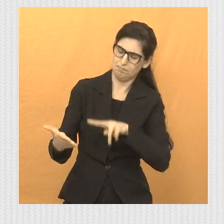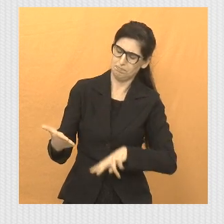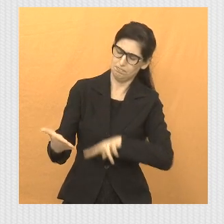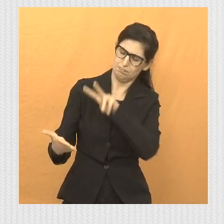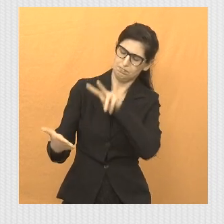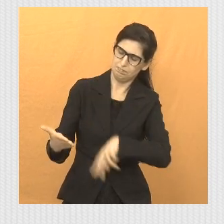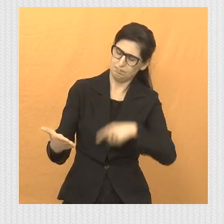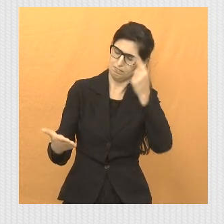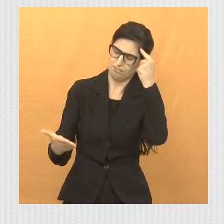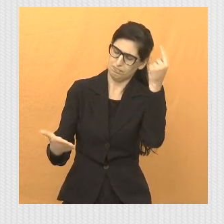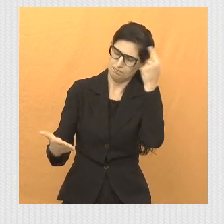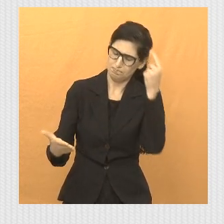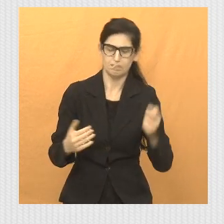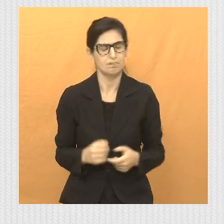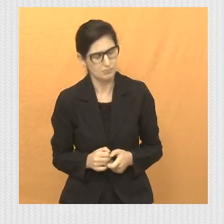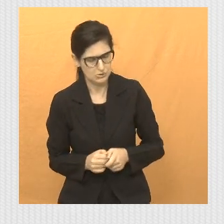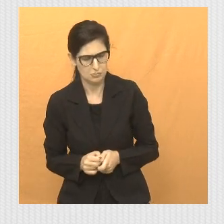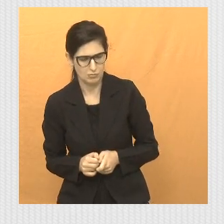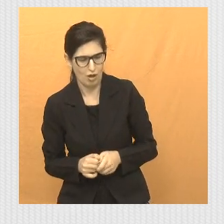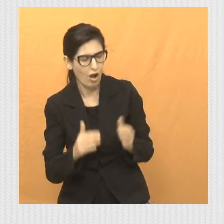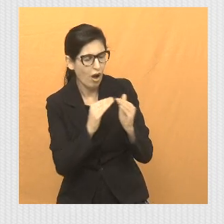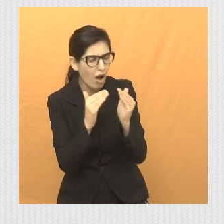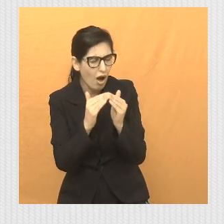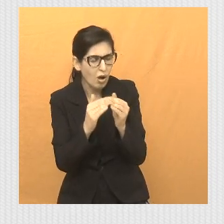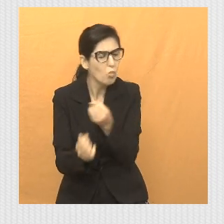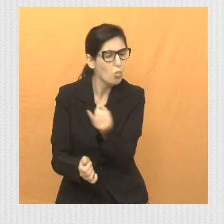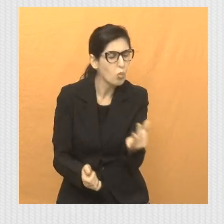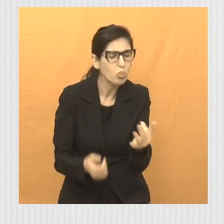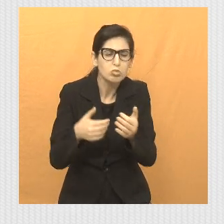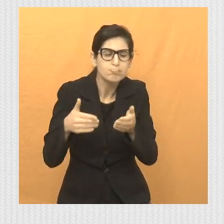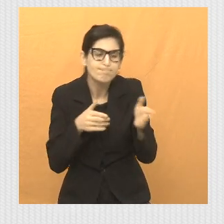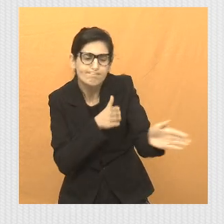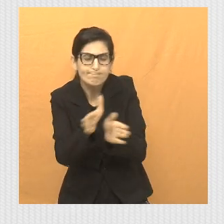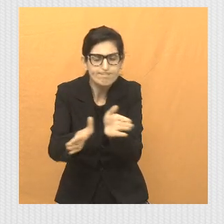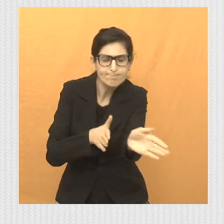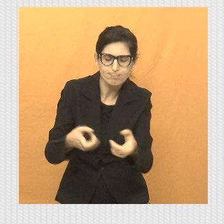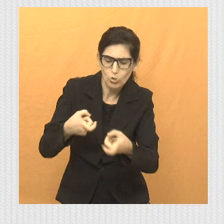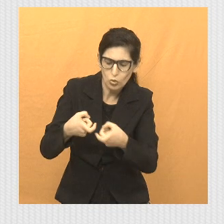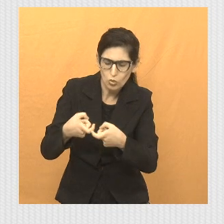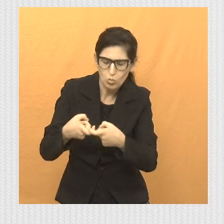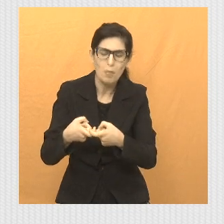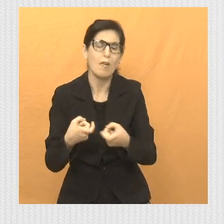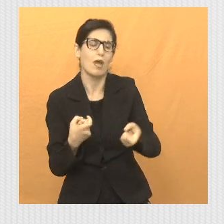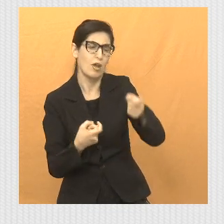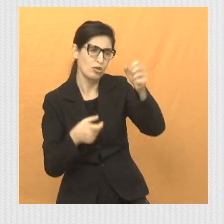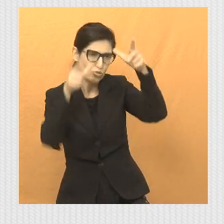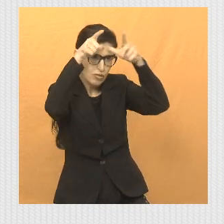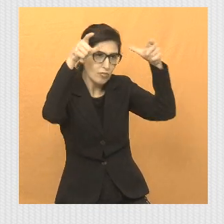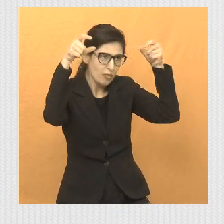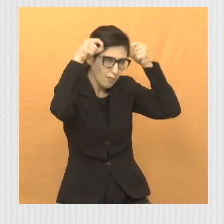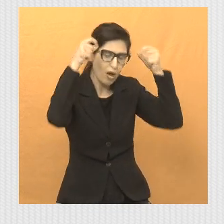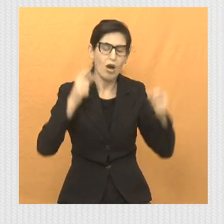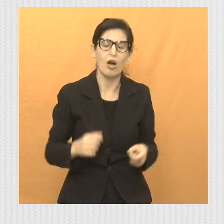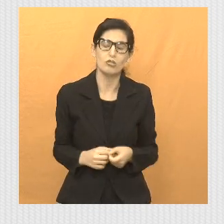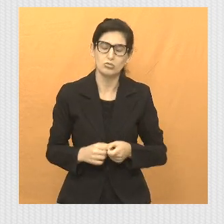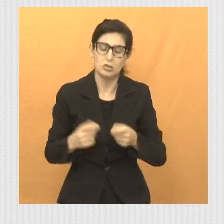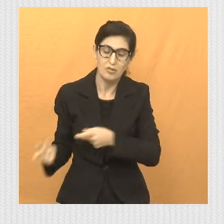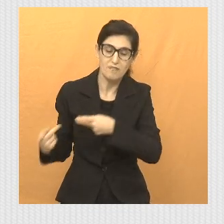atendimentos domiciliares realizados pelo profissional médico, equipe de enfermagem e as